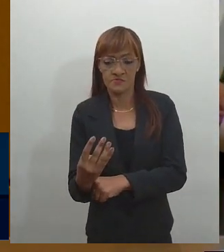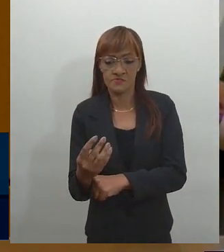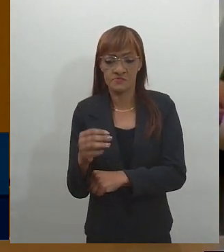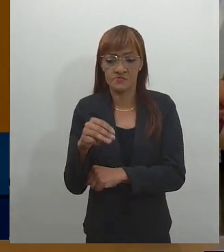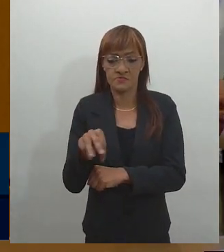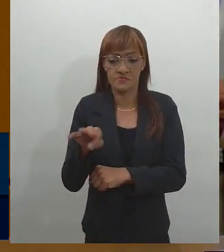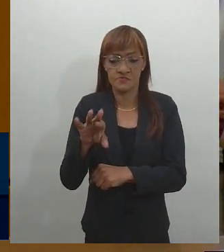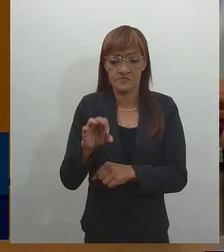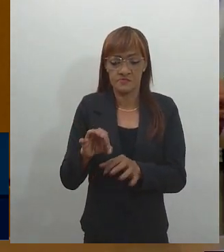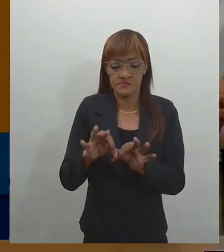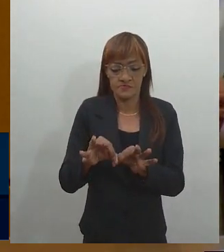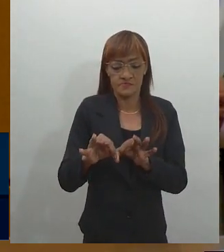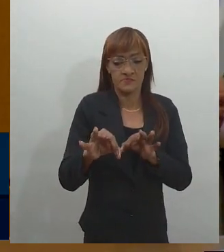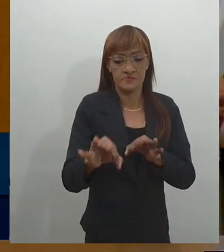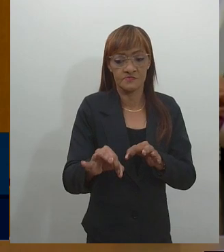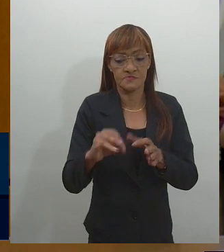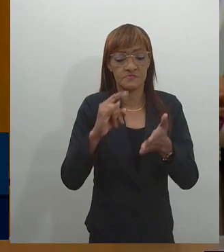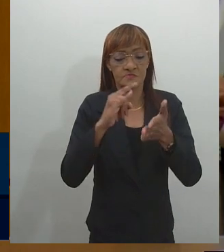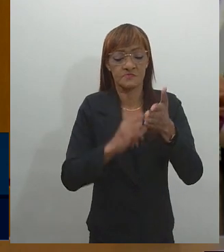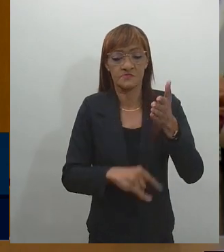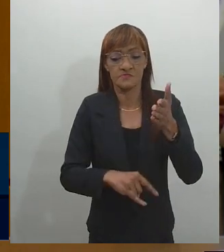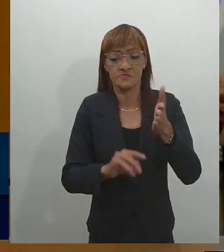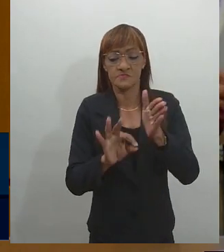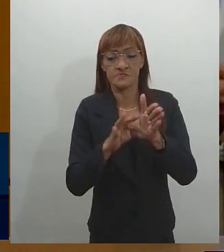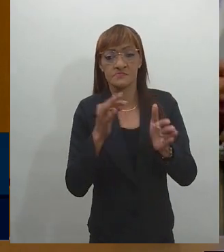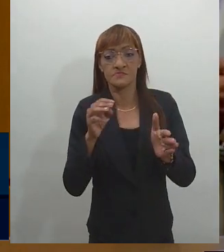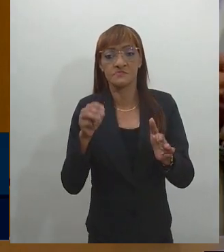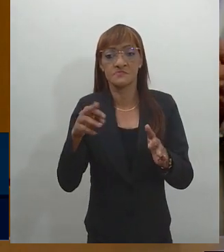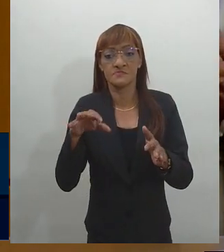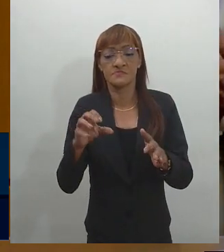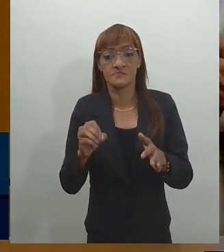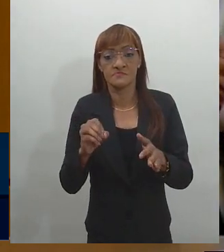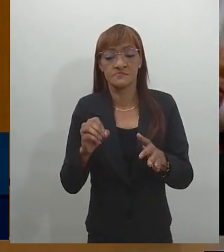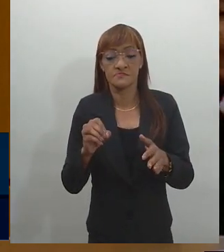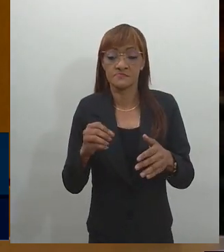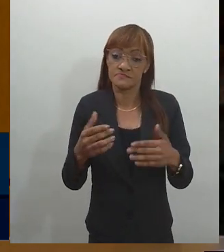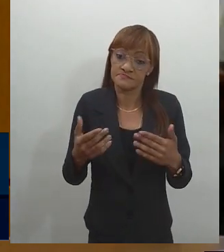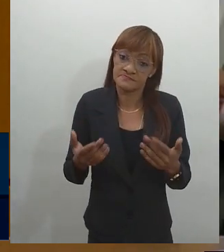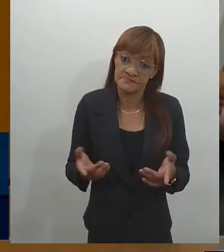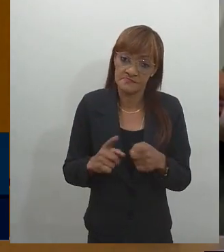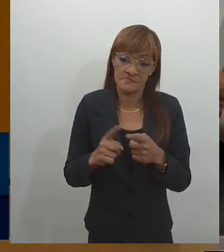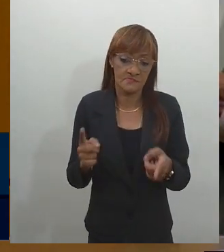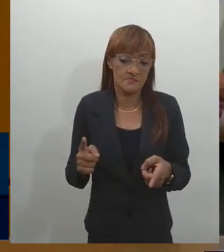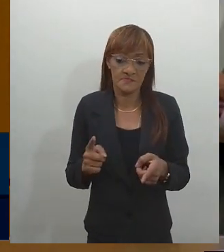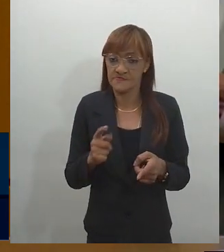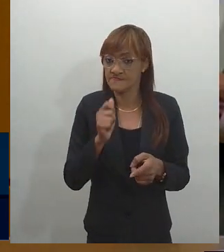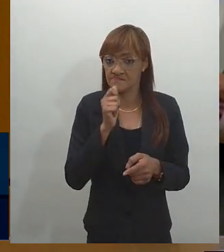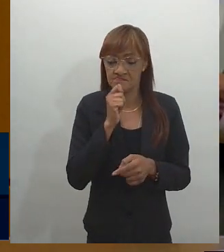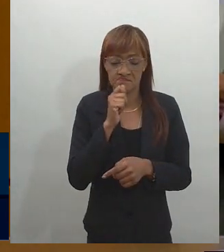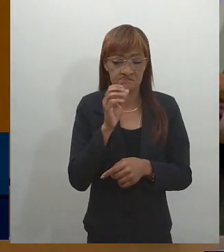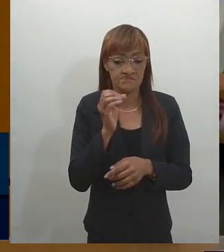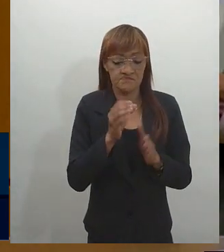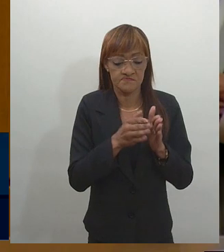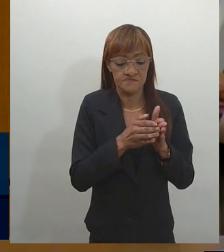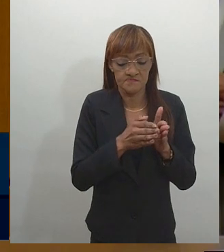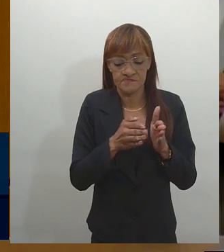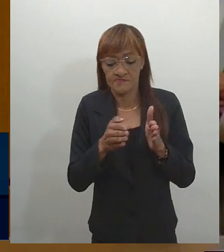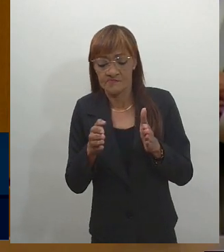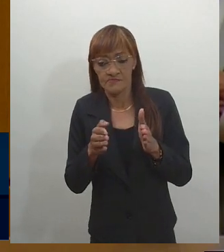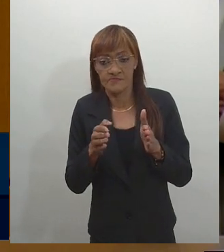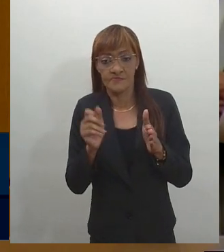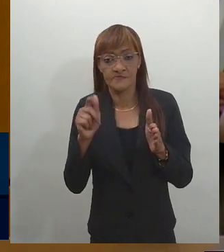março, mas também pouca evolução de março até agora, agosto, mas segundo o governador Fábio, ele